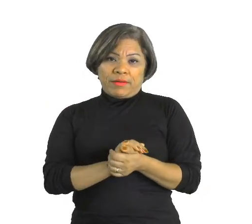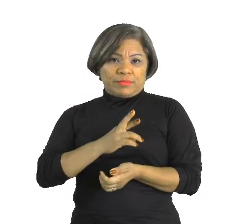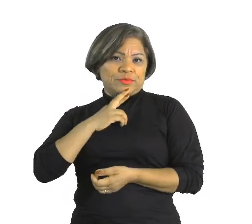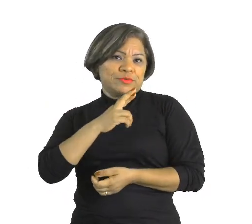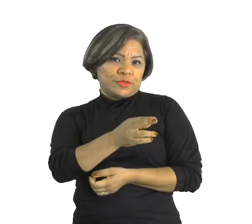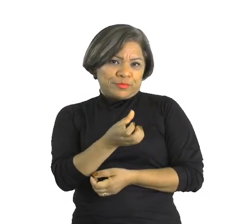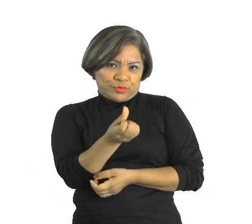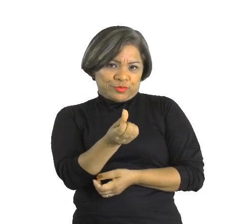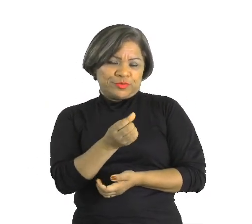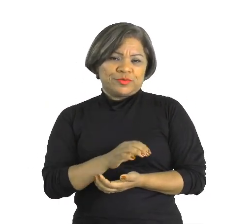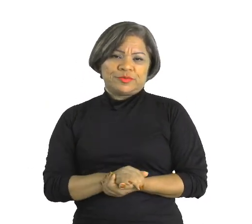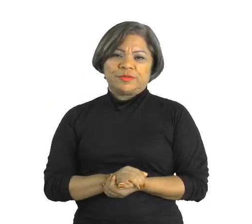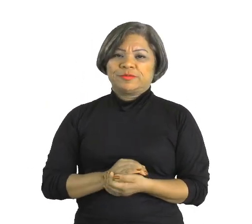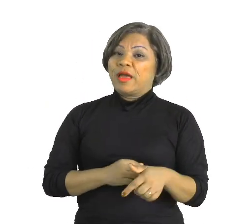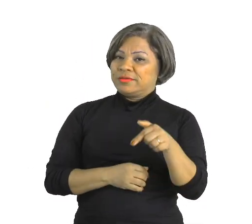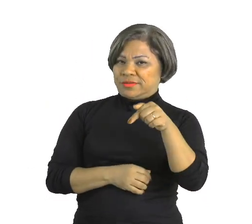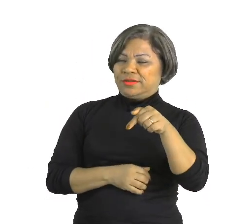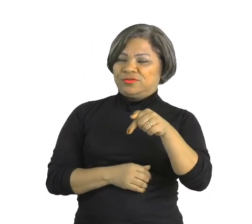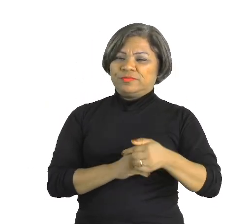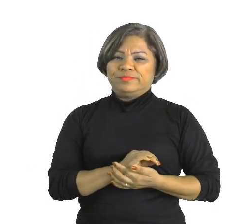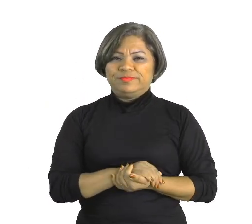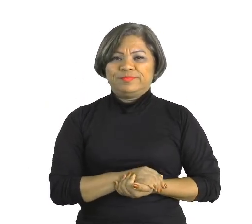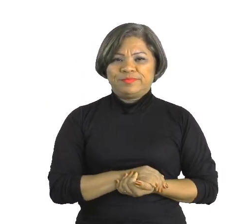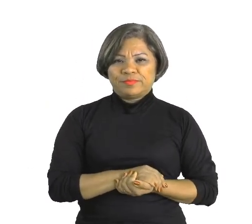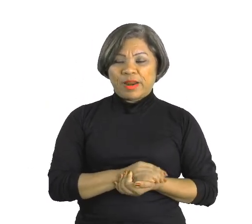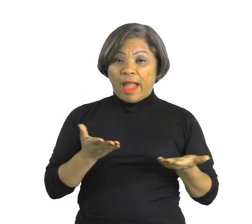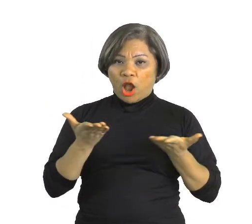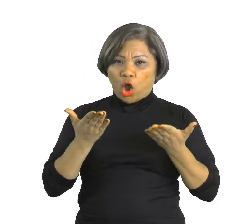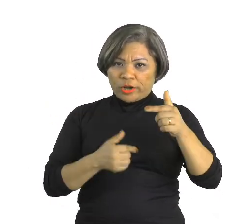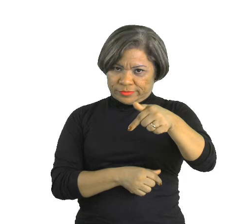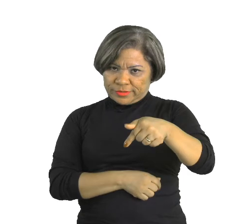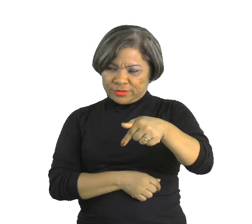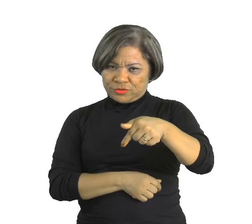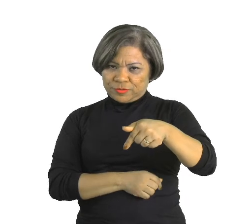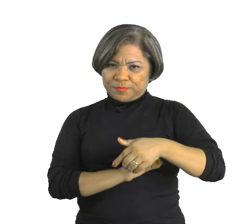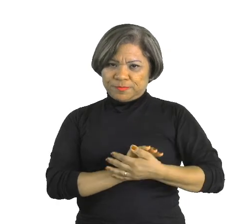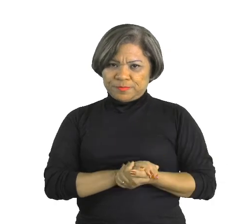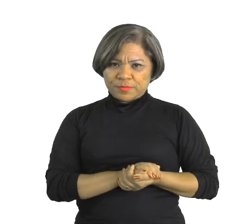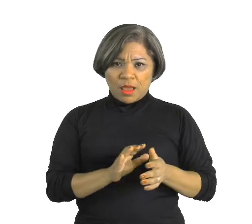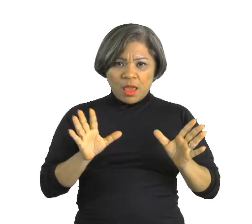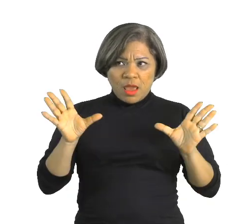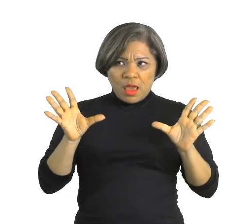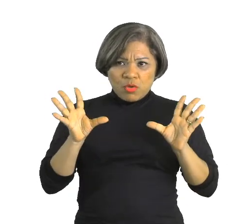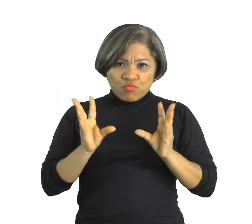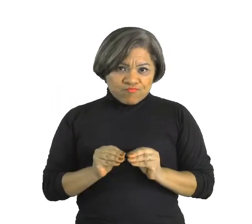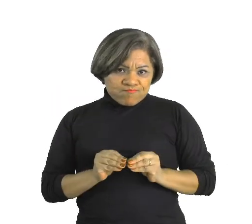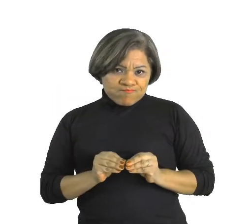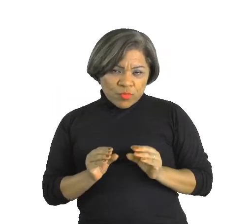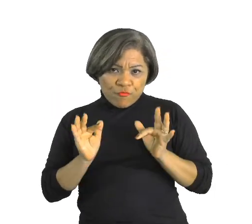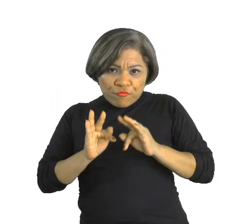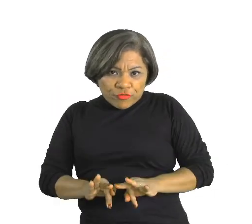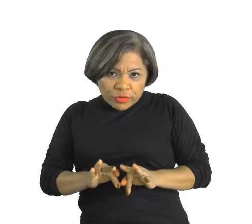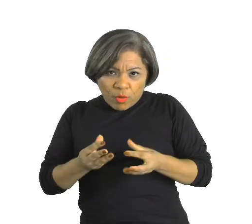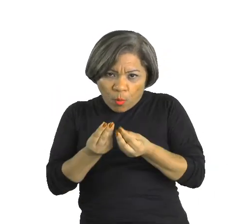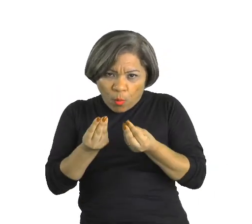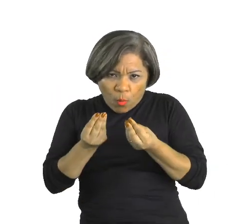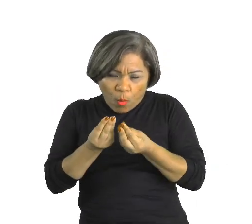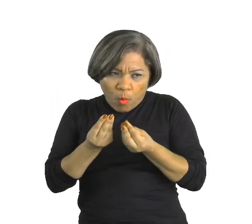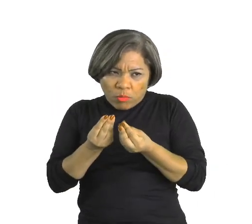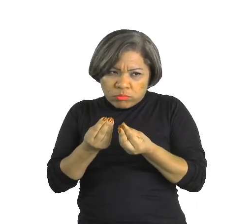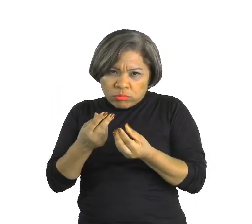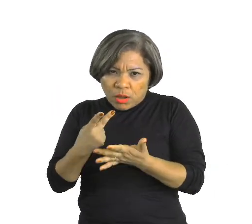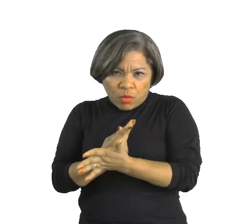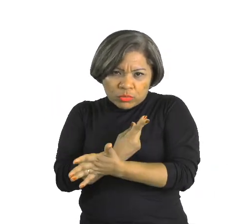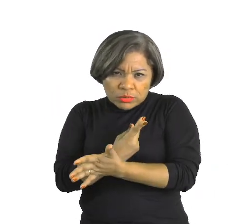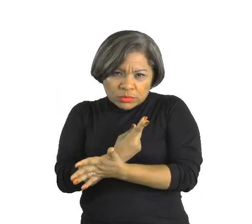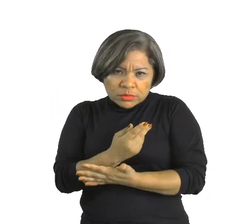para a questão 7. E o desfecho? Como aconteceu o final da história? Lembra que desfecho é